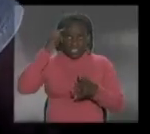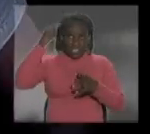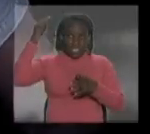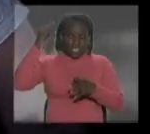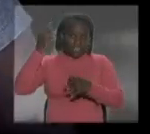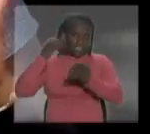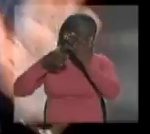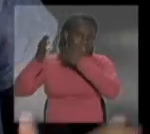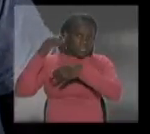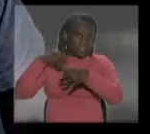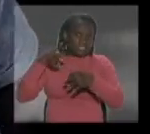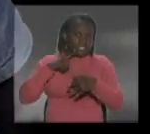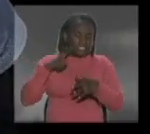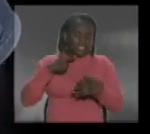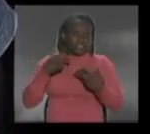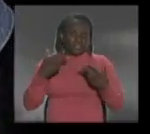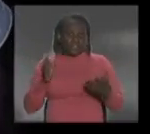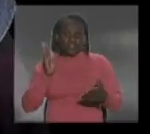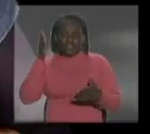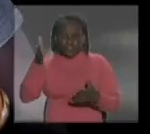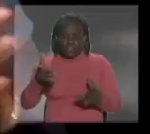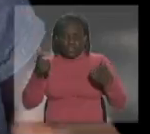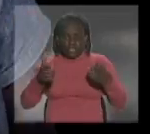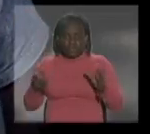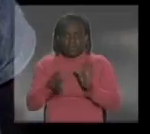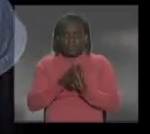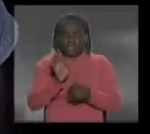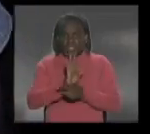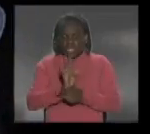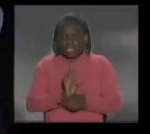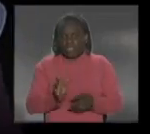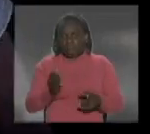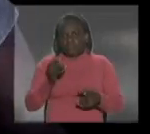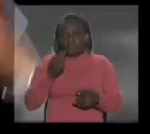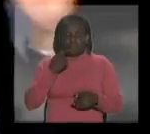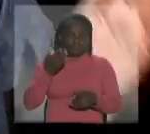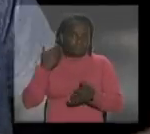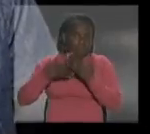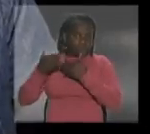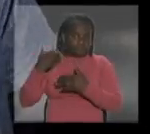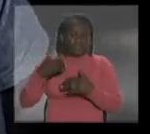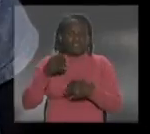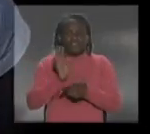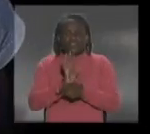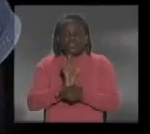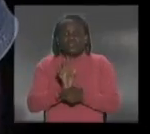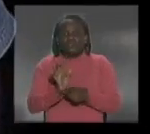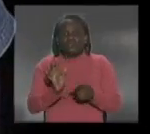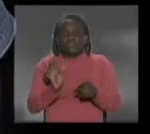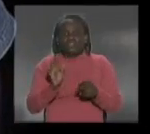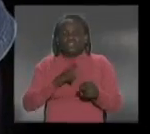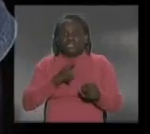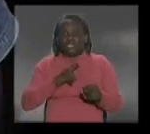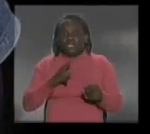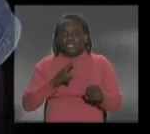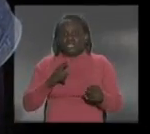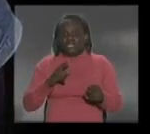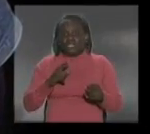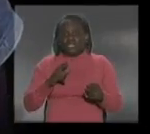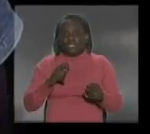né, dos eventos que a gente foi de cinema nos últimos anos, quantos filmes você vai ter